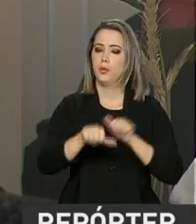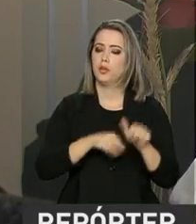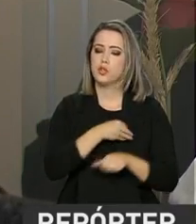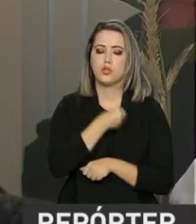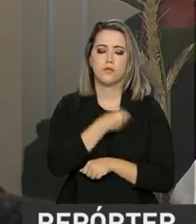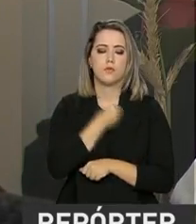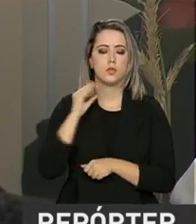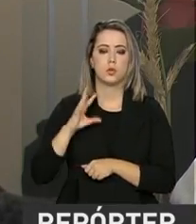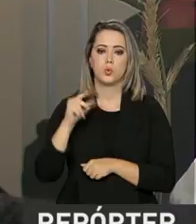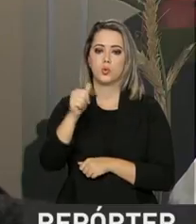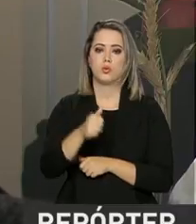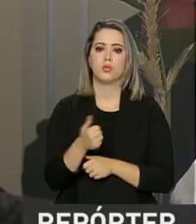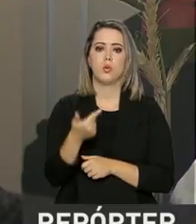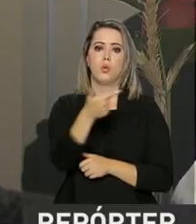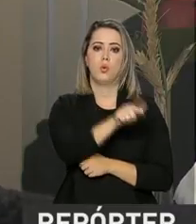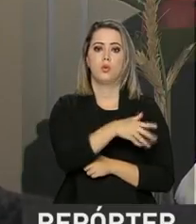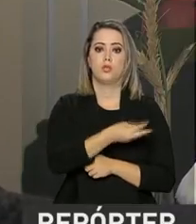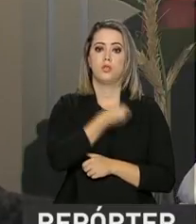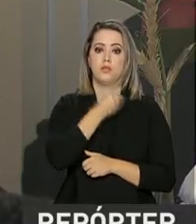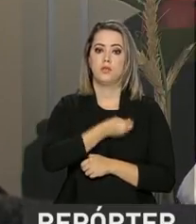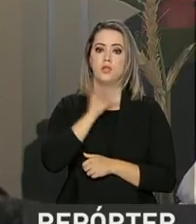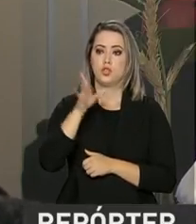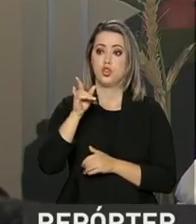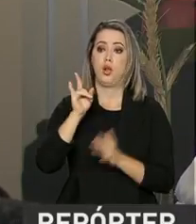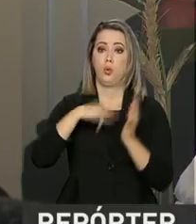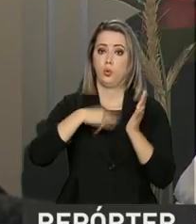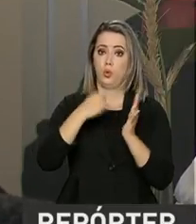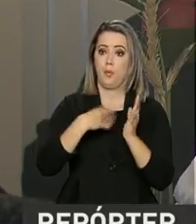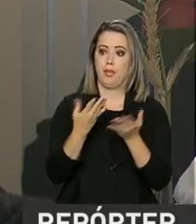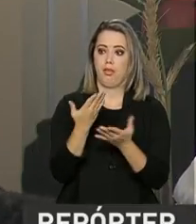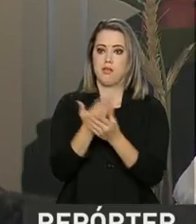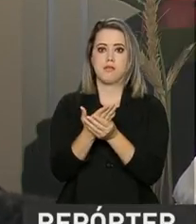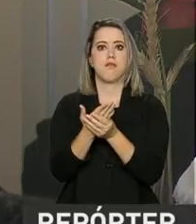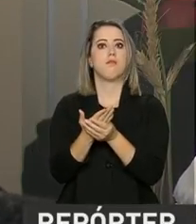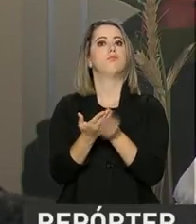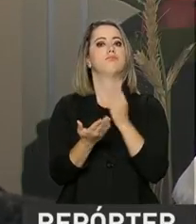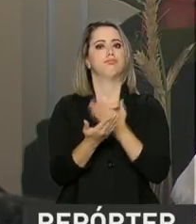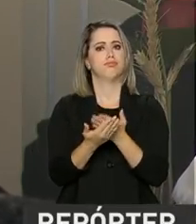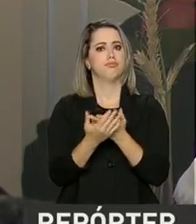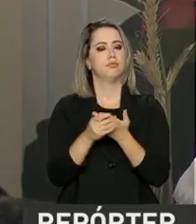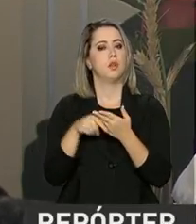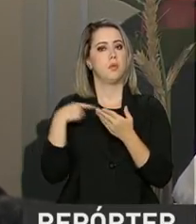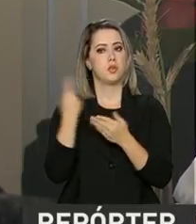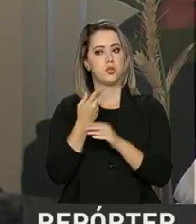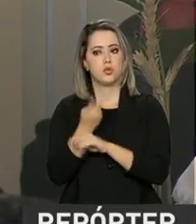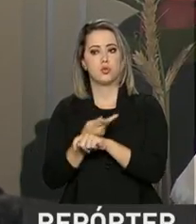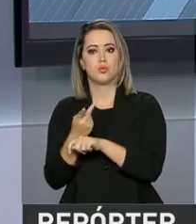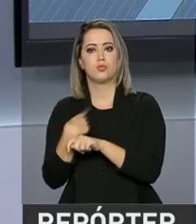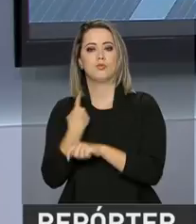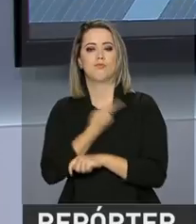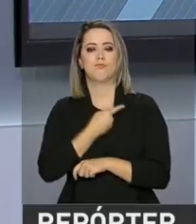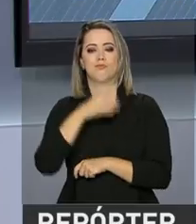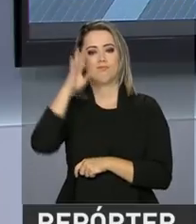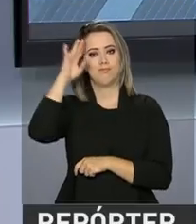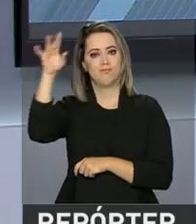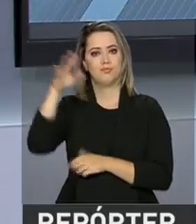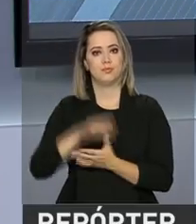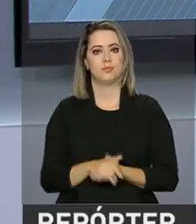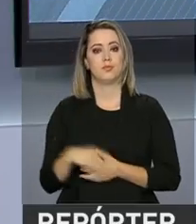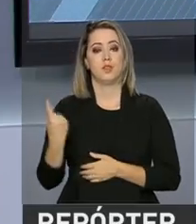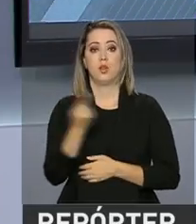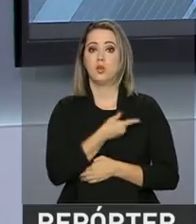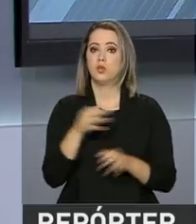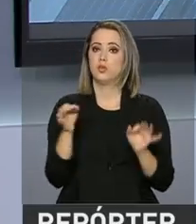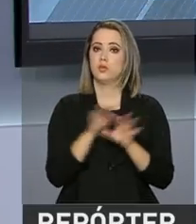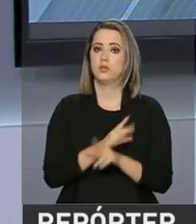totalmente ter uma outra vida já com a documentação na mão para mim correr atrás do meus objetivos meus sonhos nós